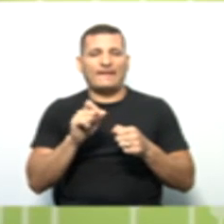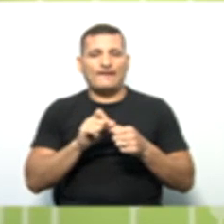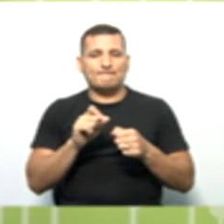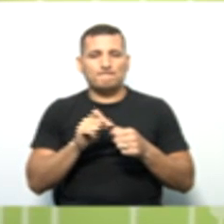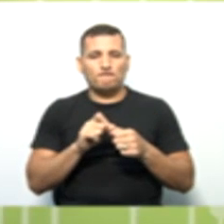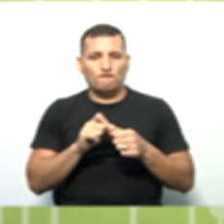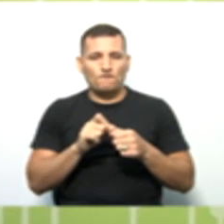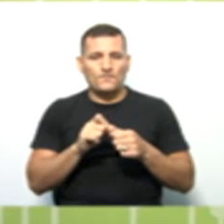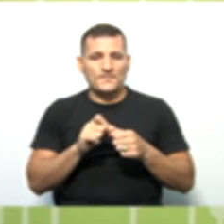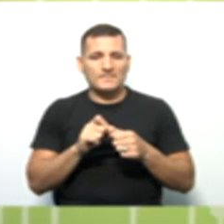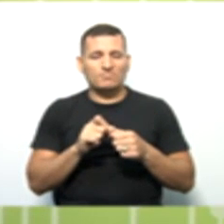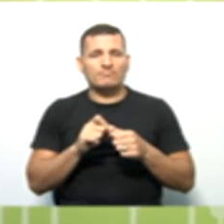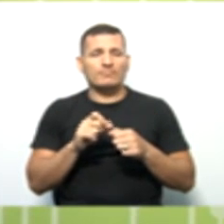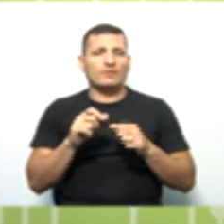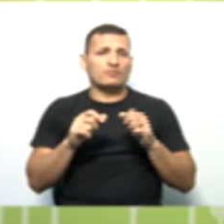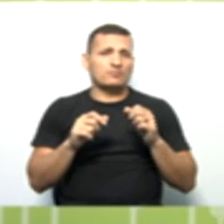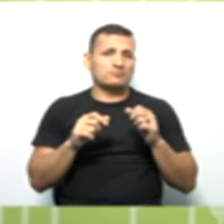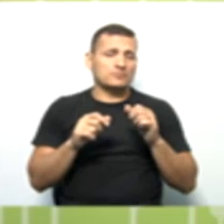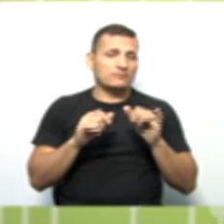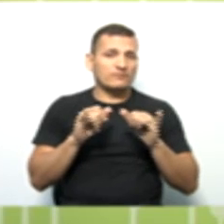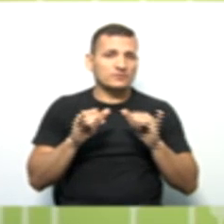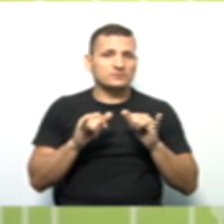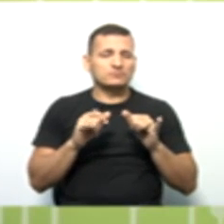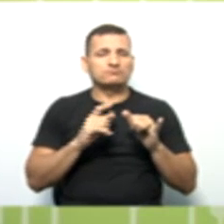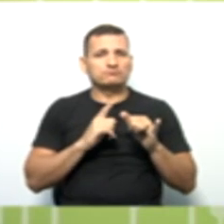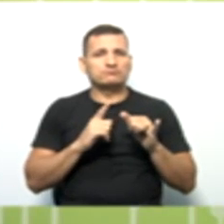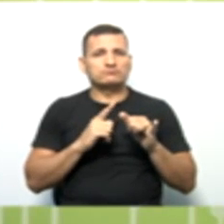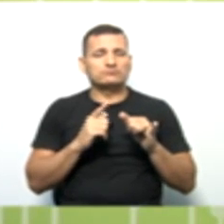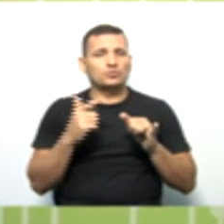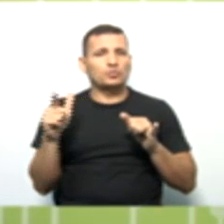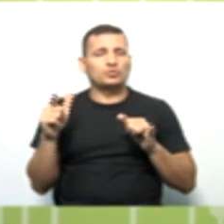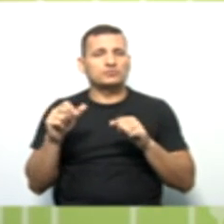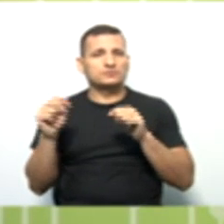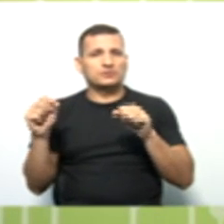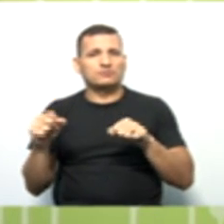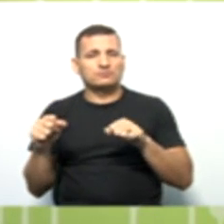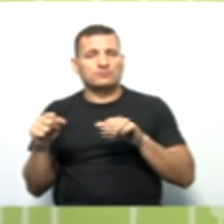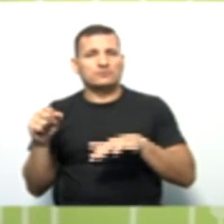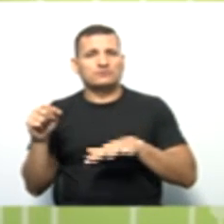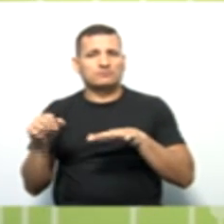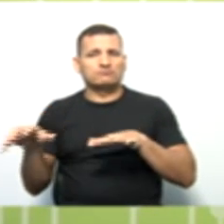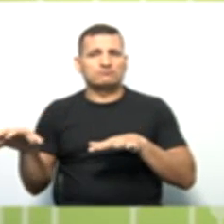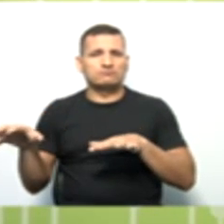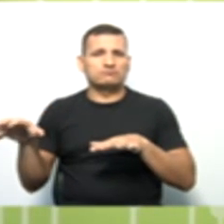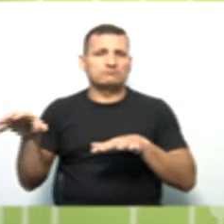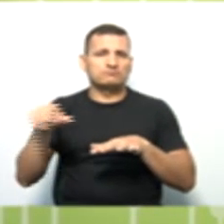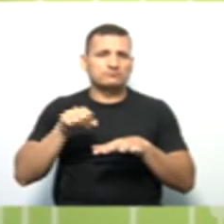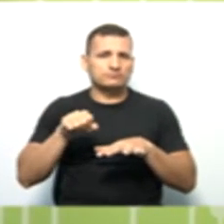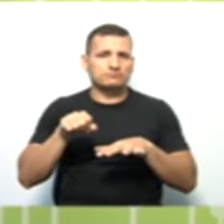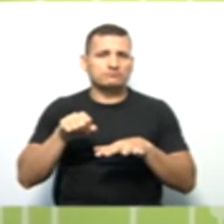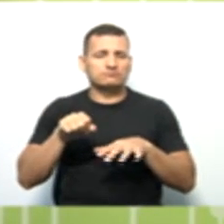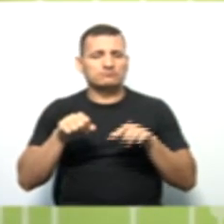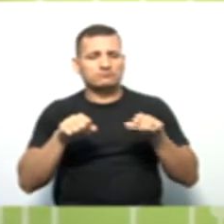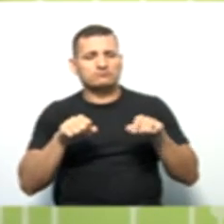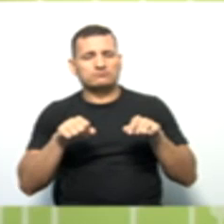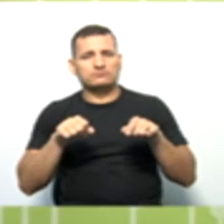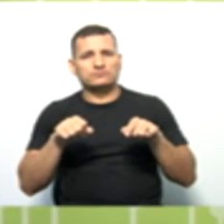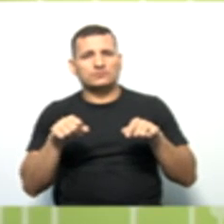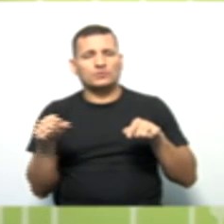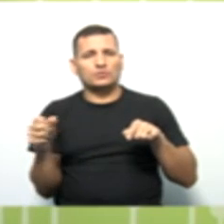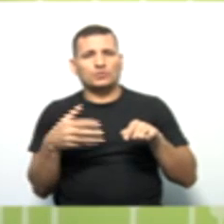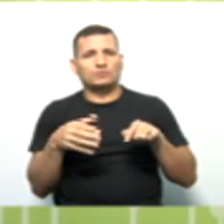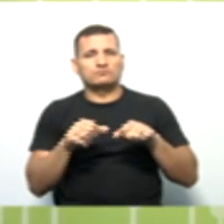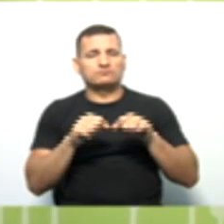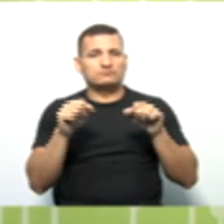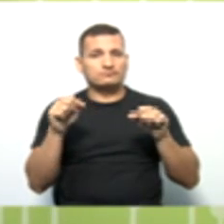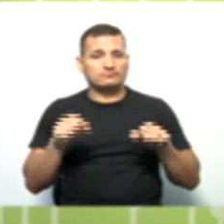tem informações em outros sistemas e aí você tem que extrair informações de outros sistemas para alimentar aquele que foi desenvolvido. Então,